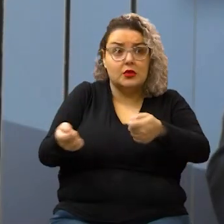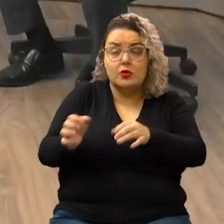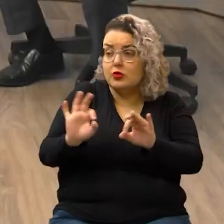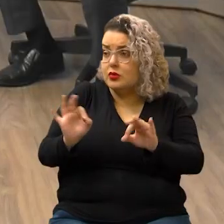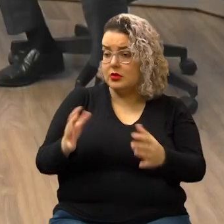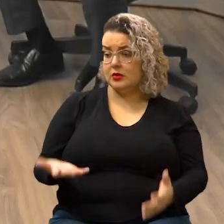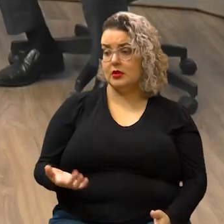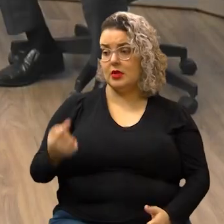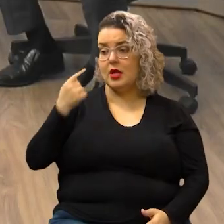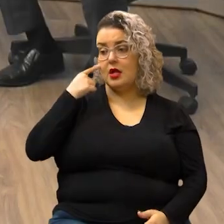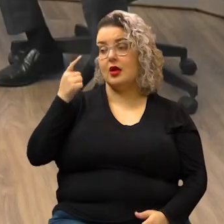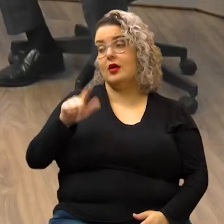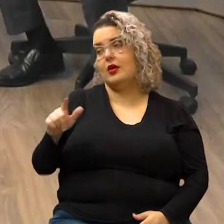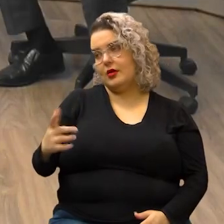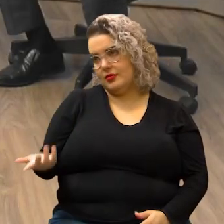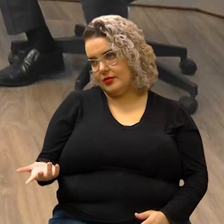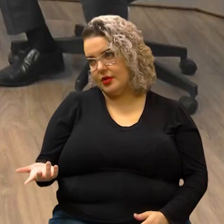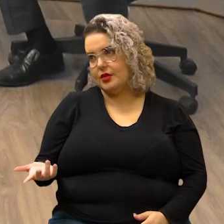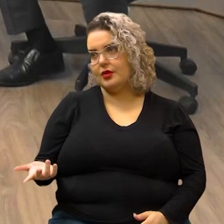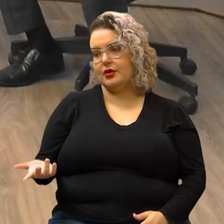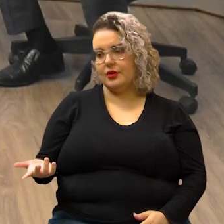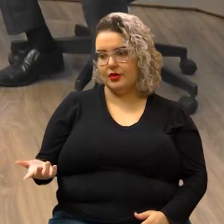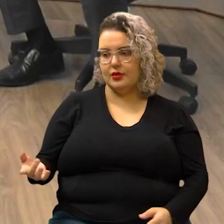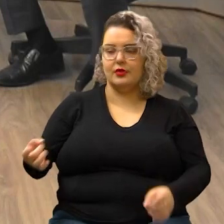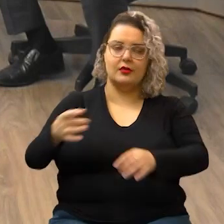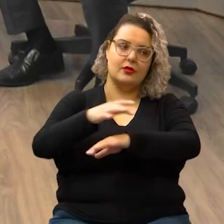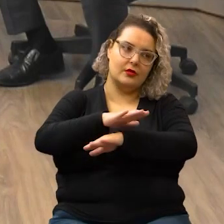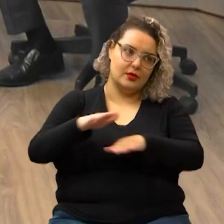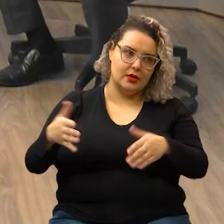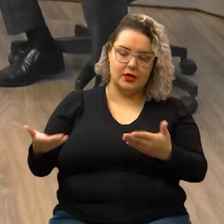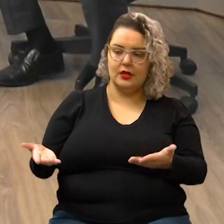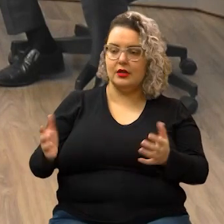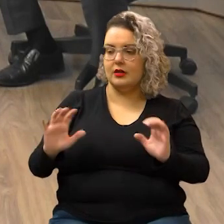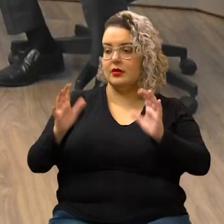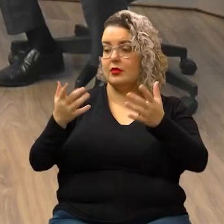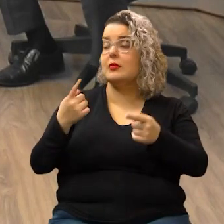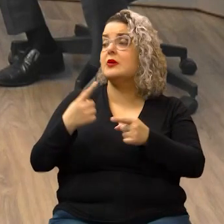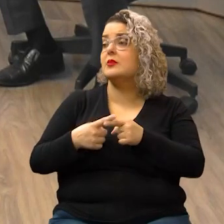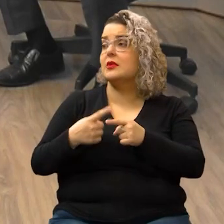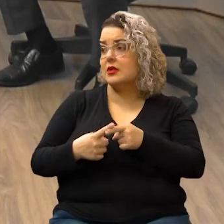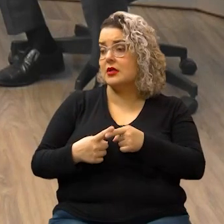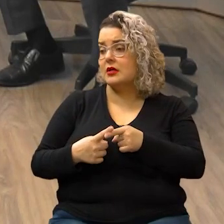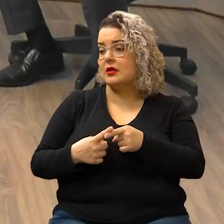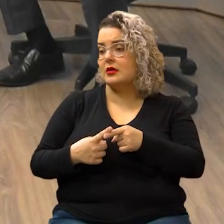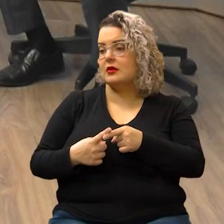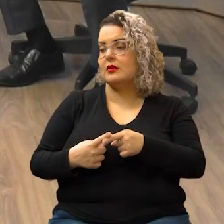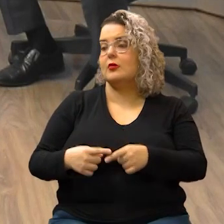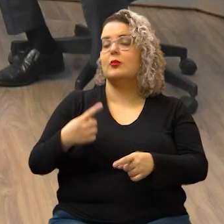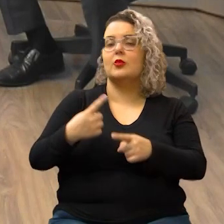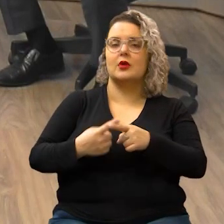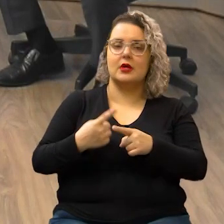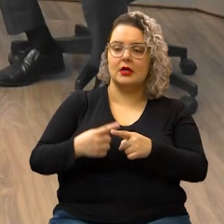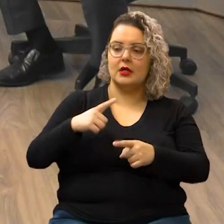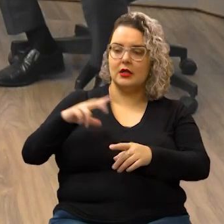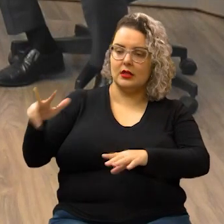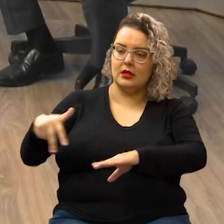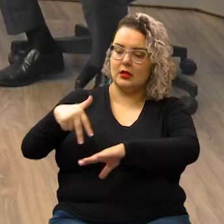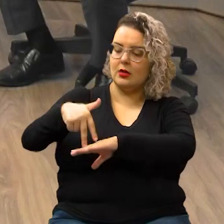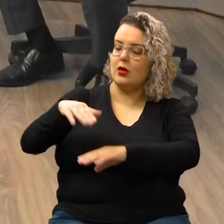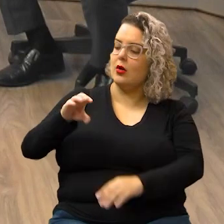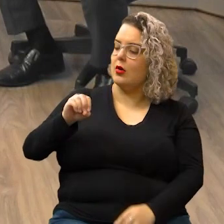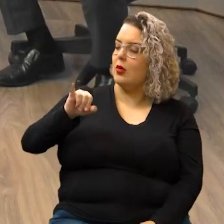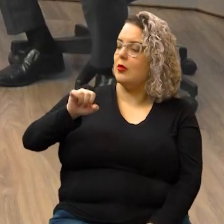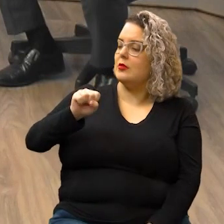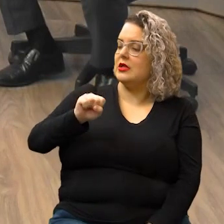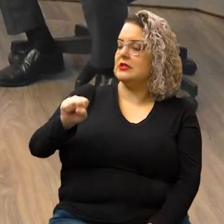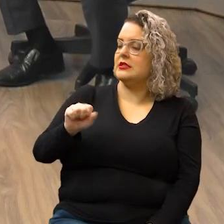Né? Evidentemente que foi encerrada ali essa festa. Mas por quê? Pela presença do comissariado voluntário,